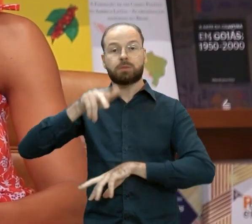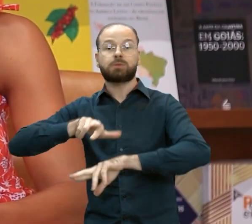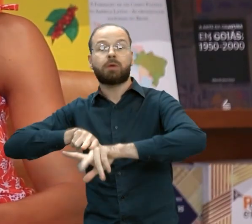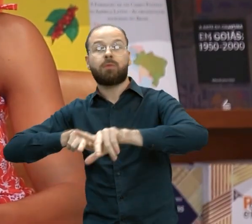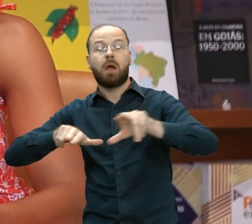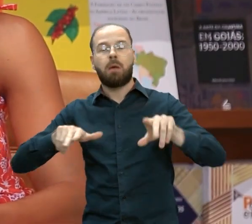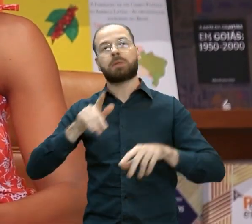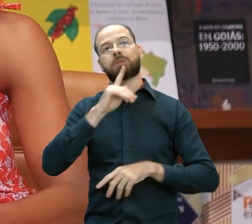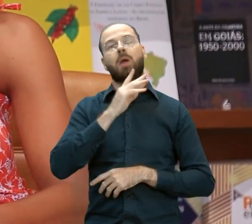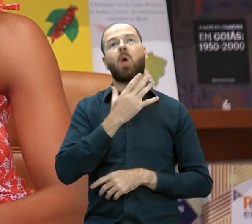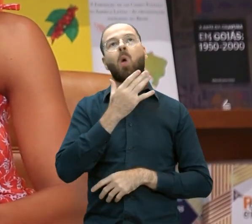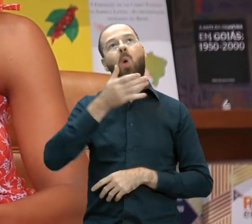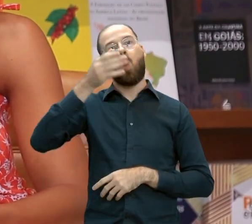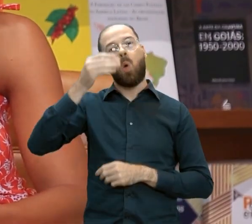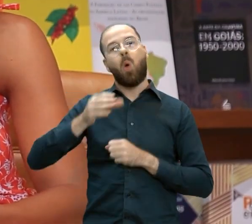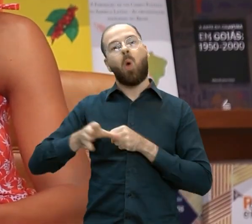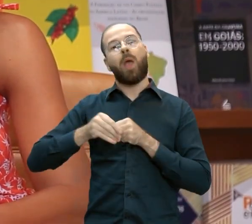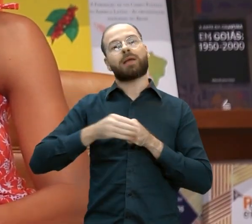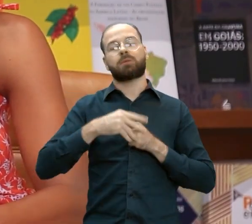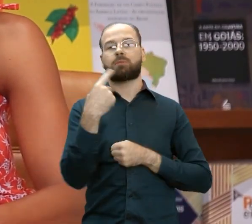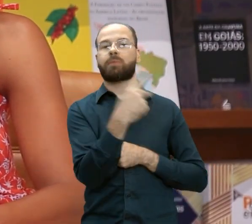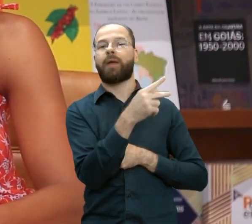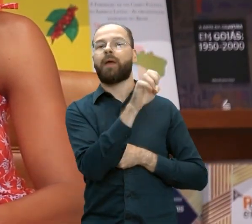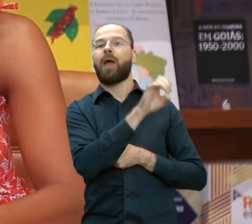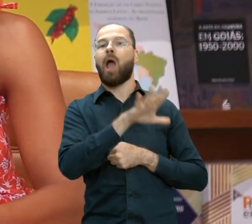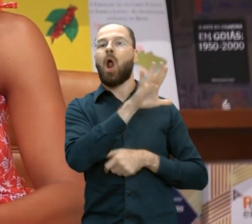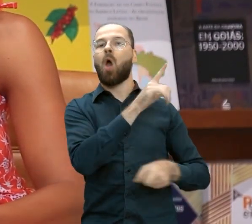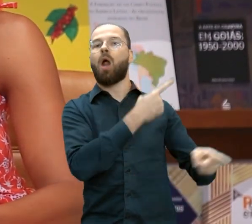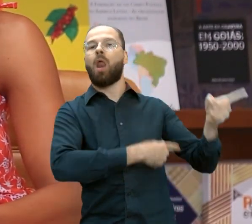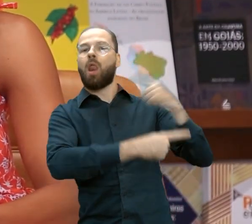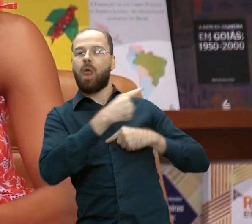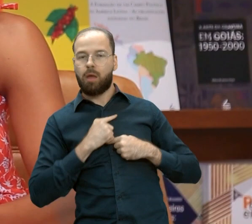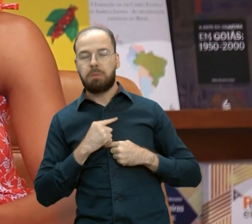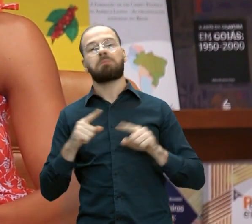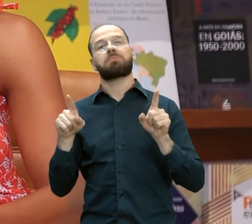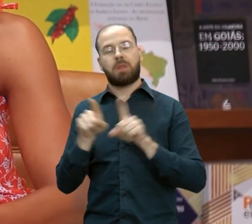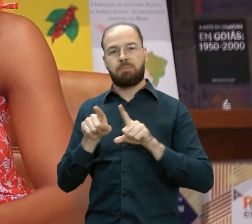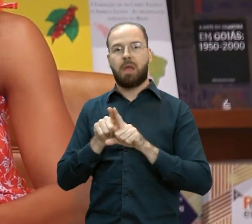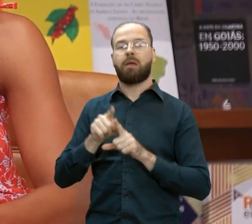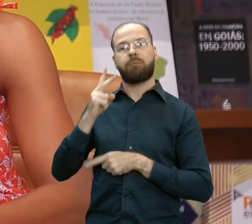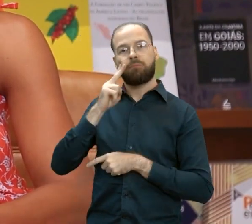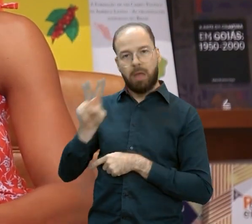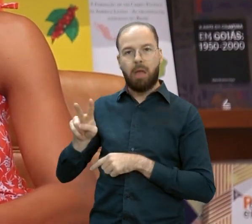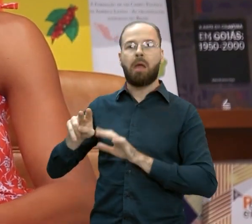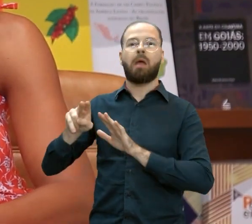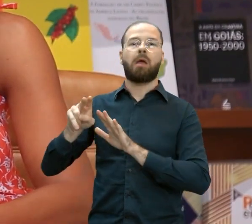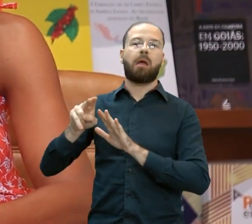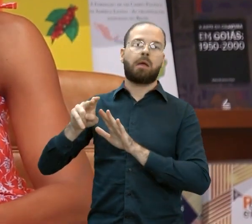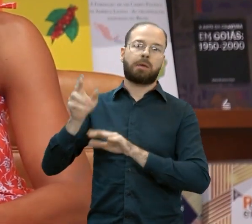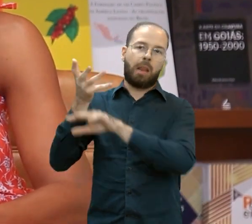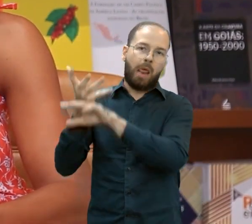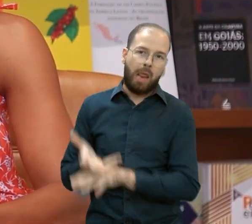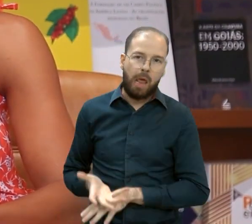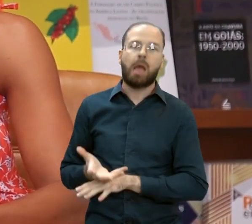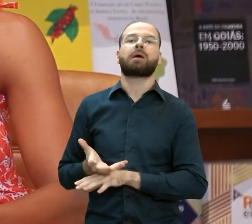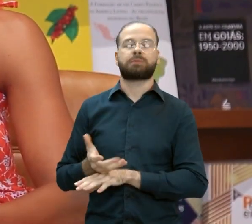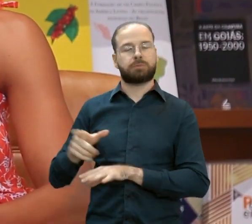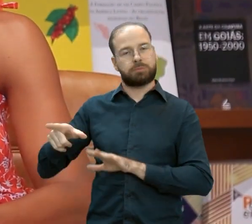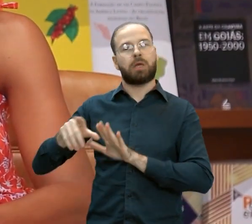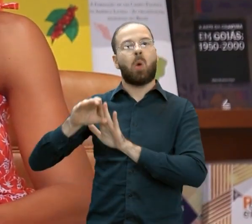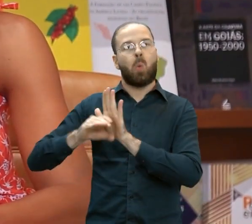conhecimento europeu ou esse conhecimento que muitas vezes a gente vê nas grades curriculares, nos currículos, predominando apenas um tipo de